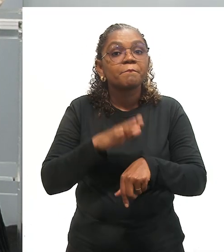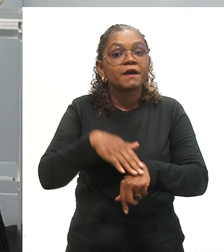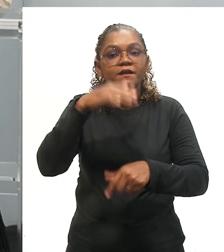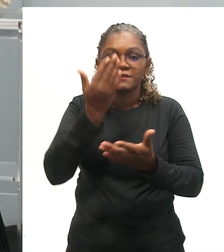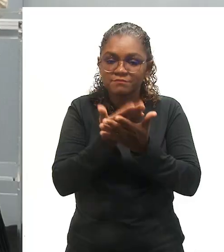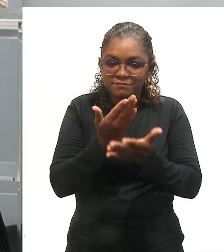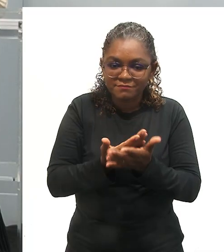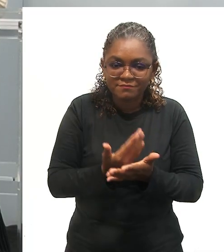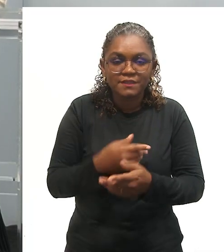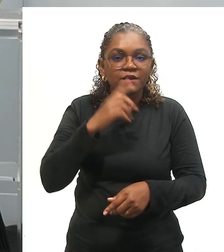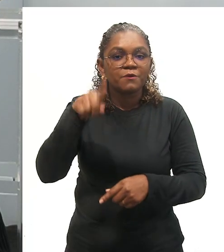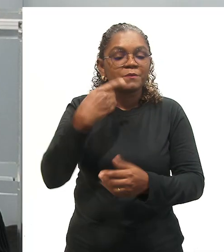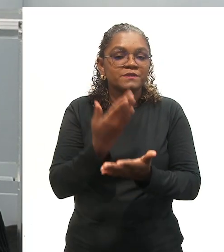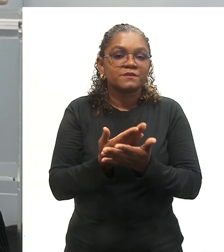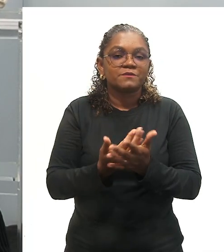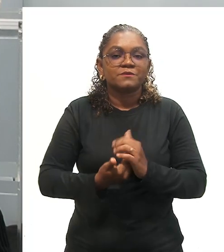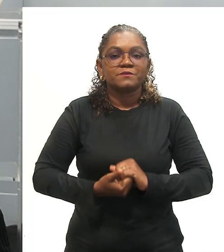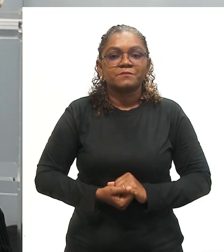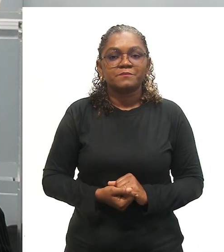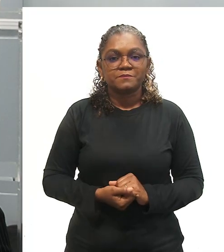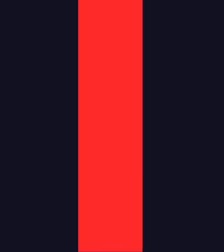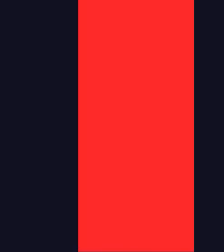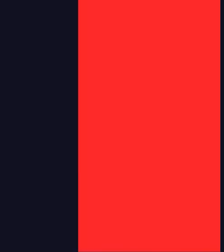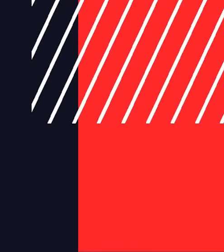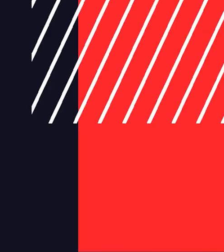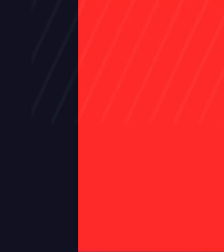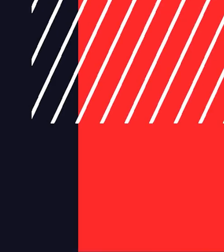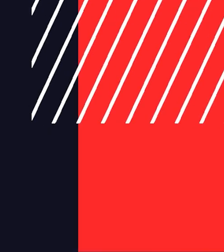aprofundar isso nas próximas aulas. Até breve!